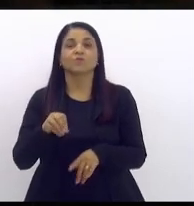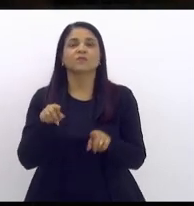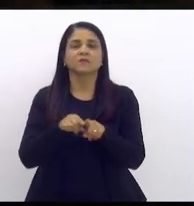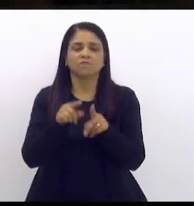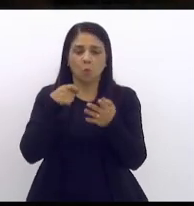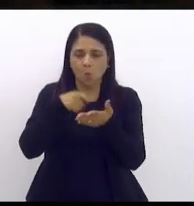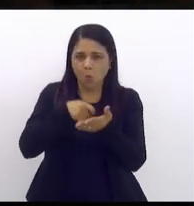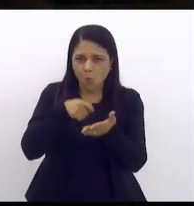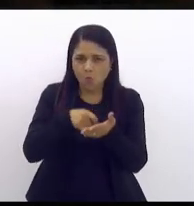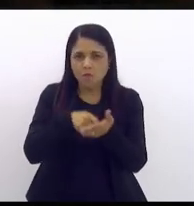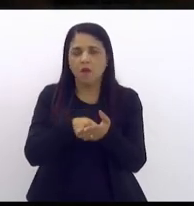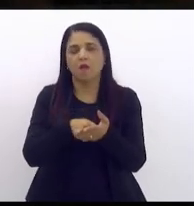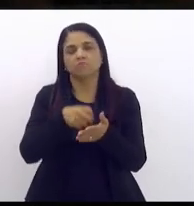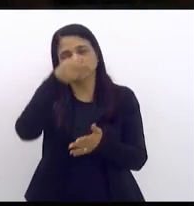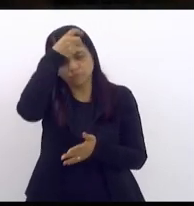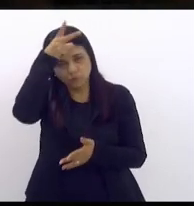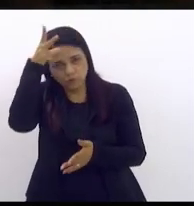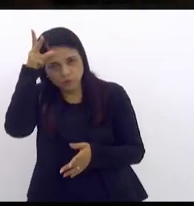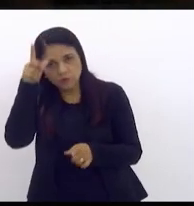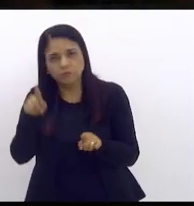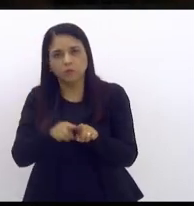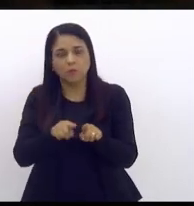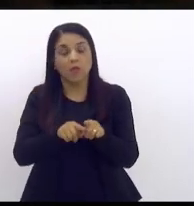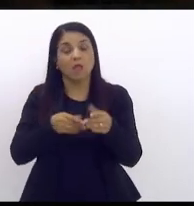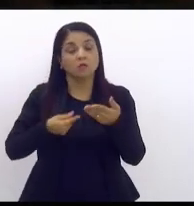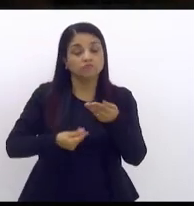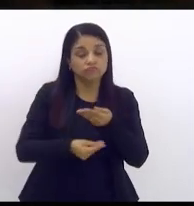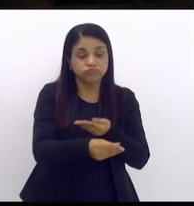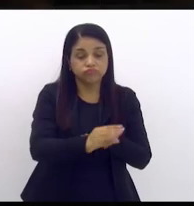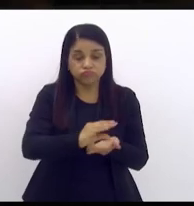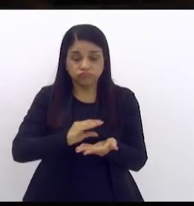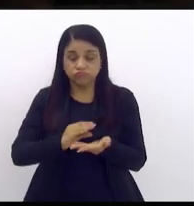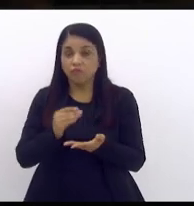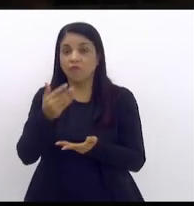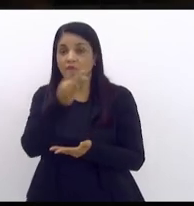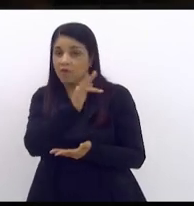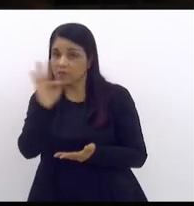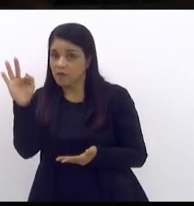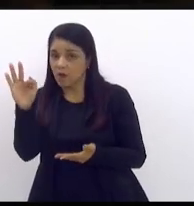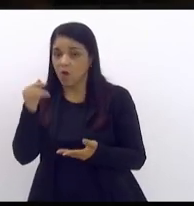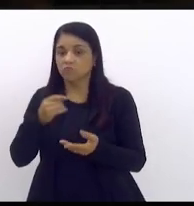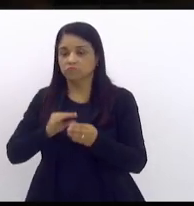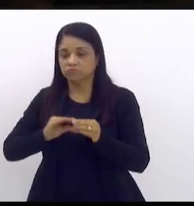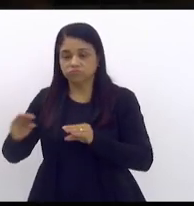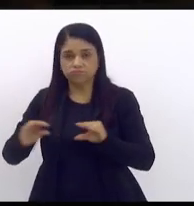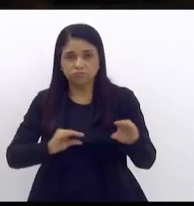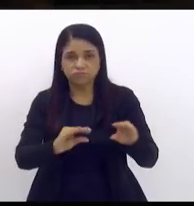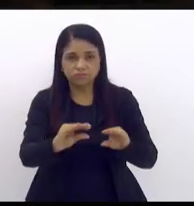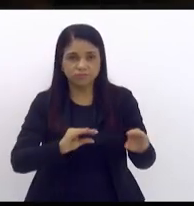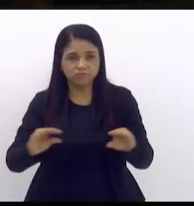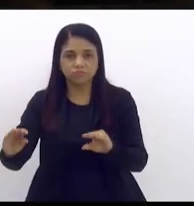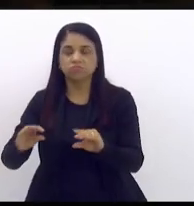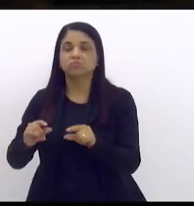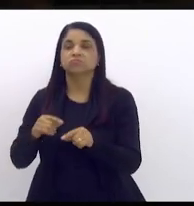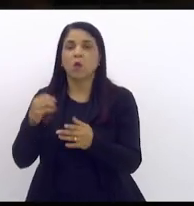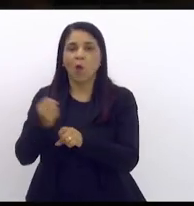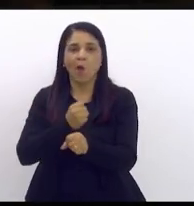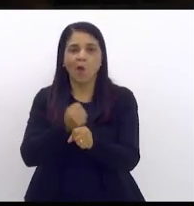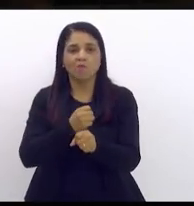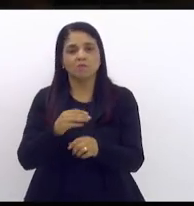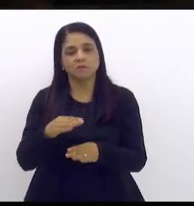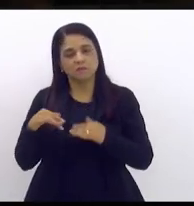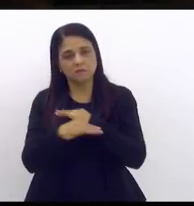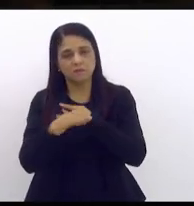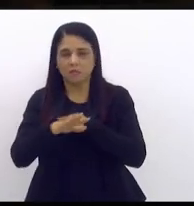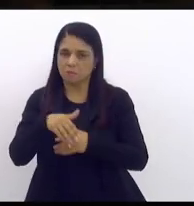município, enquanto a gente articula esses recursos federais que são muito importantes para que as nossas cidades se tornem cada vez mais